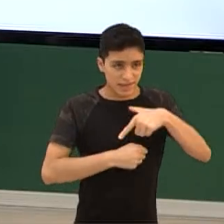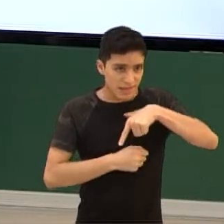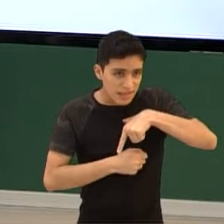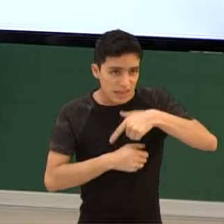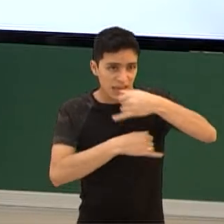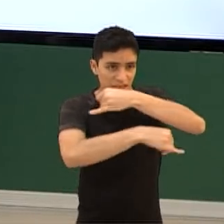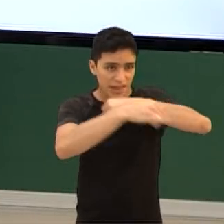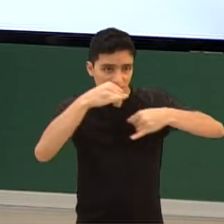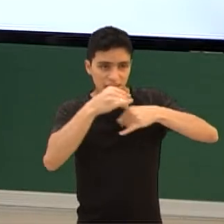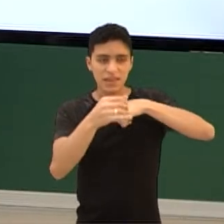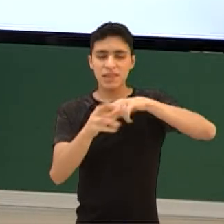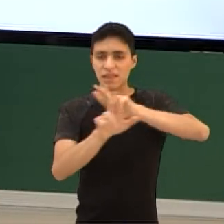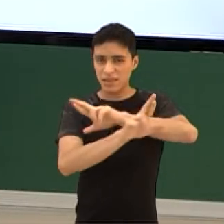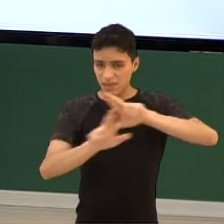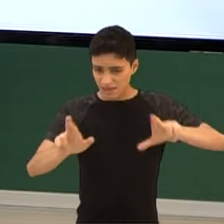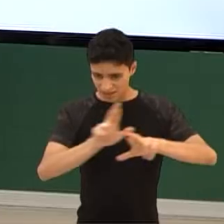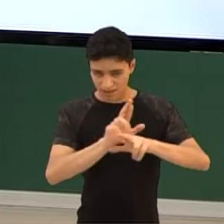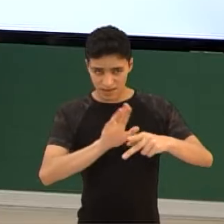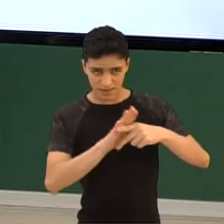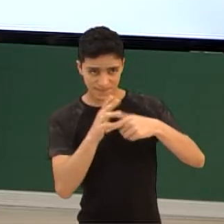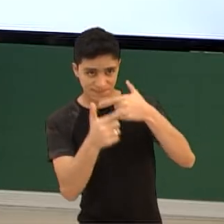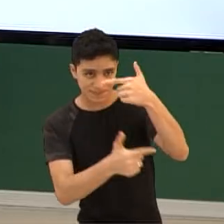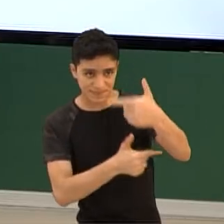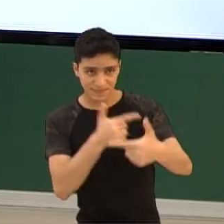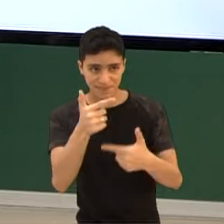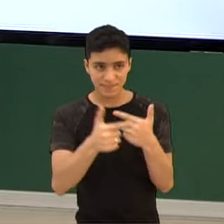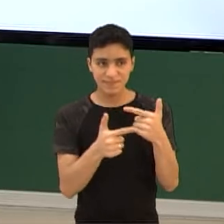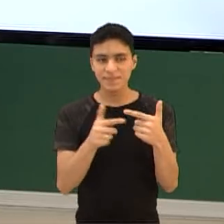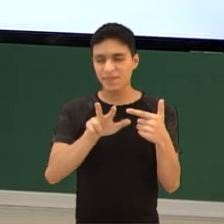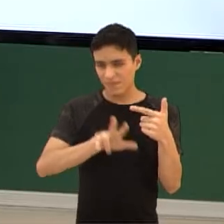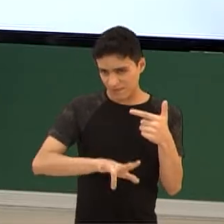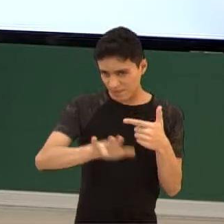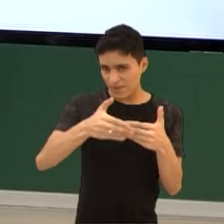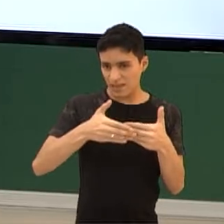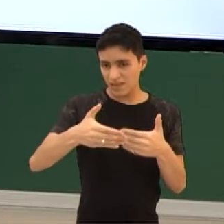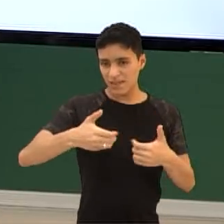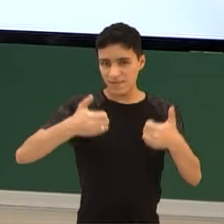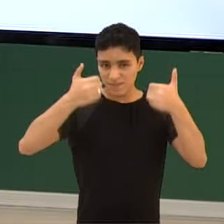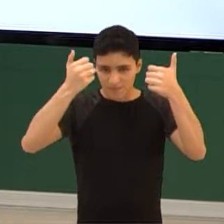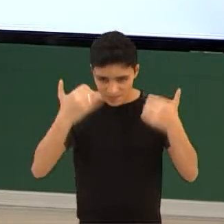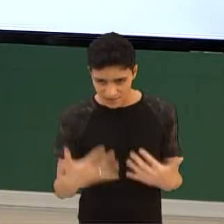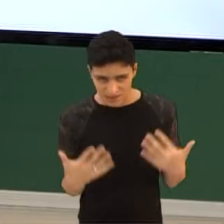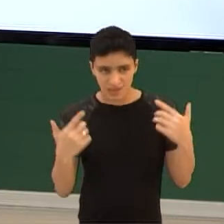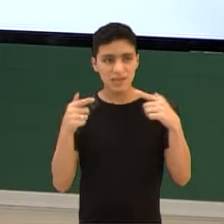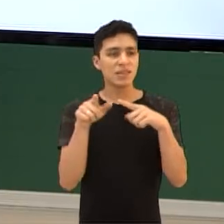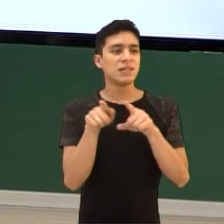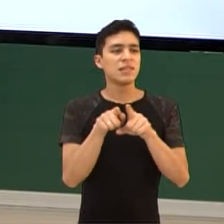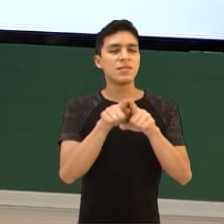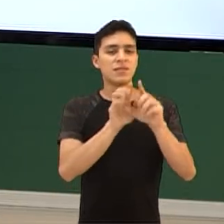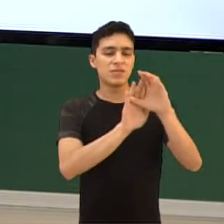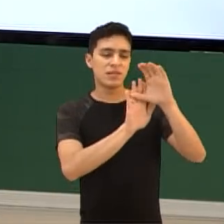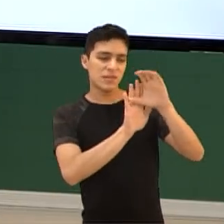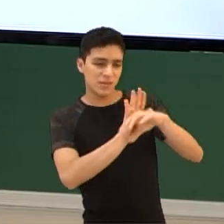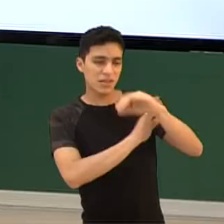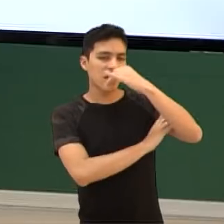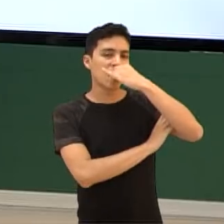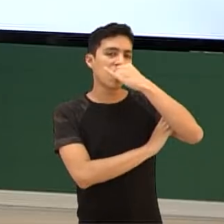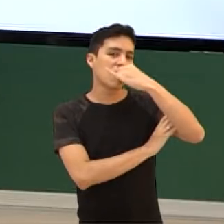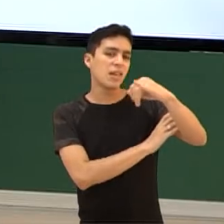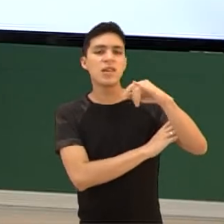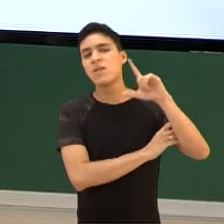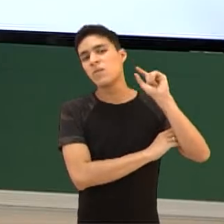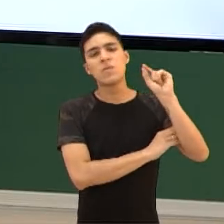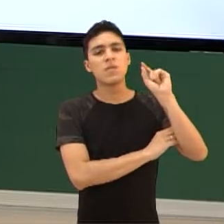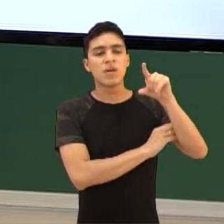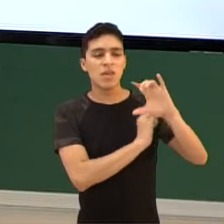as energias que envolvem o trabalho, certo? Que a gente vai falar um pouquinho mais para frente aí, e nós também temos o conceito de energia, que é tudo